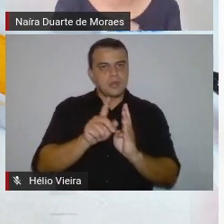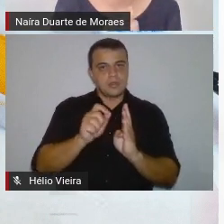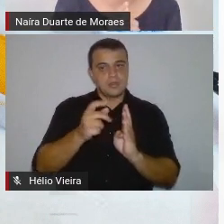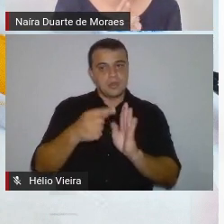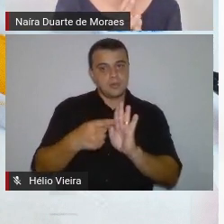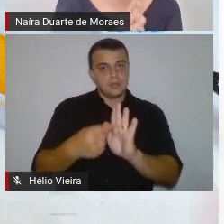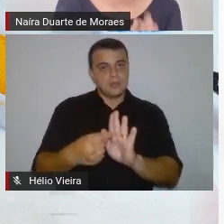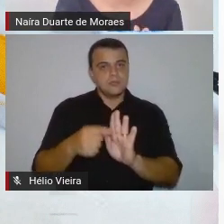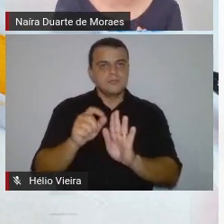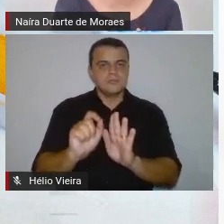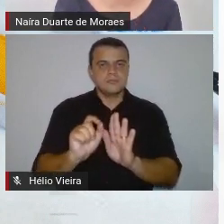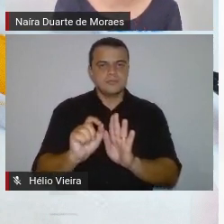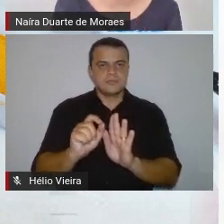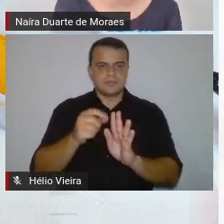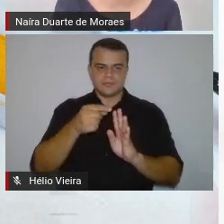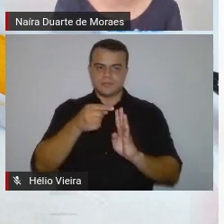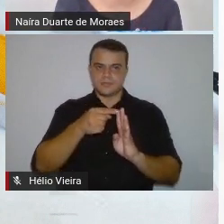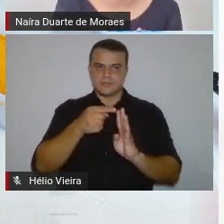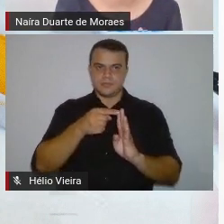mostrar justamente primeira